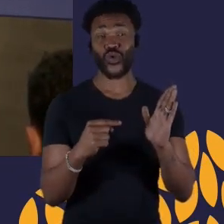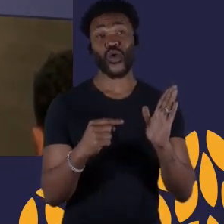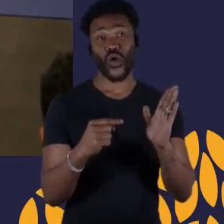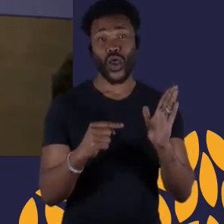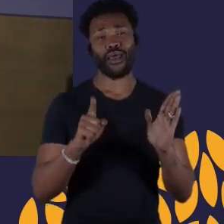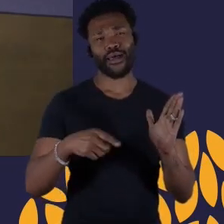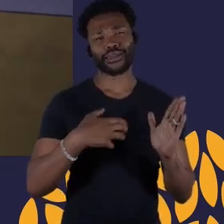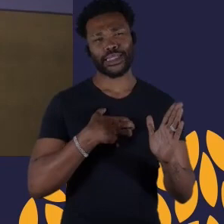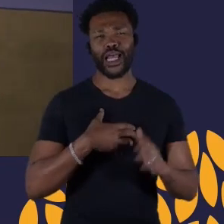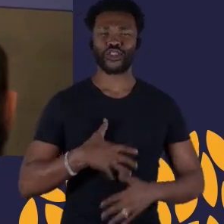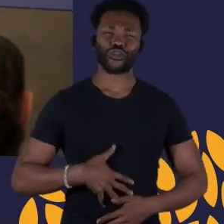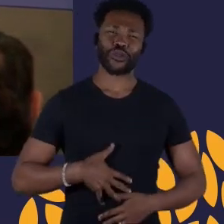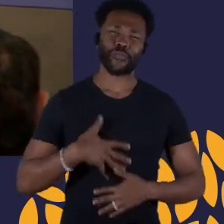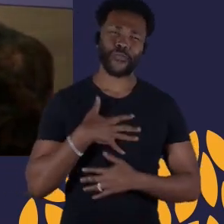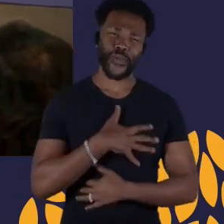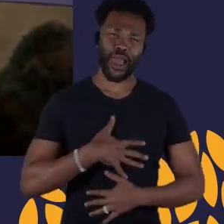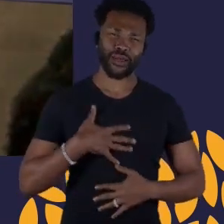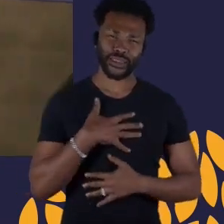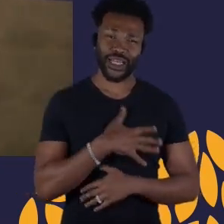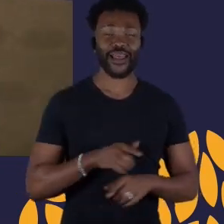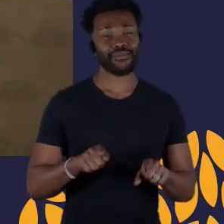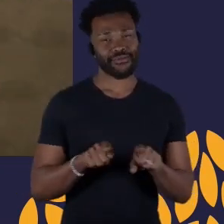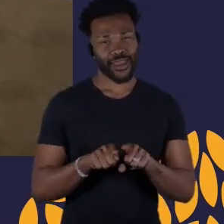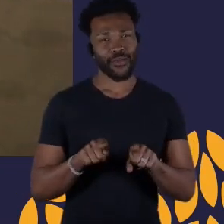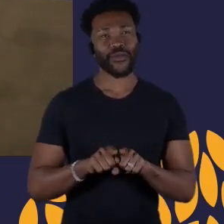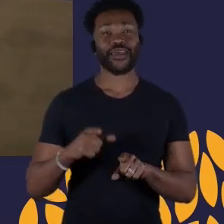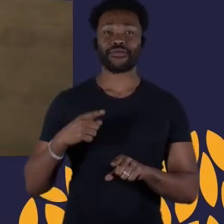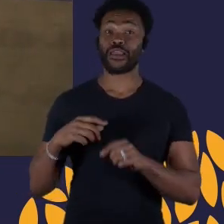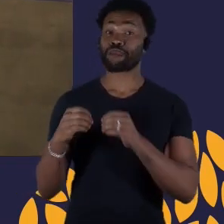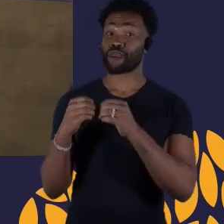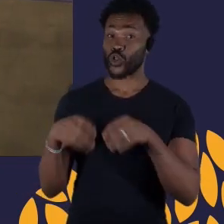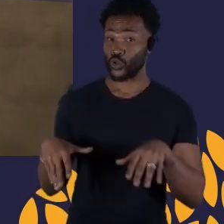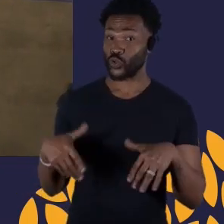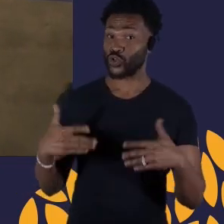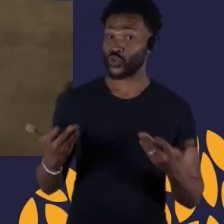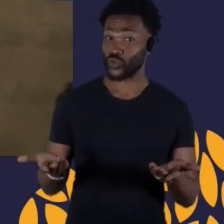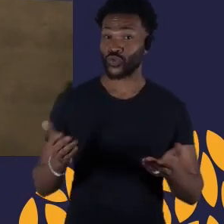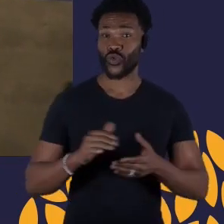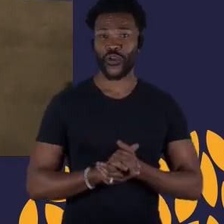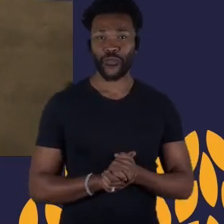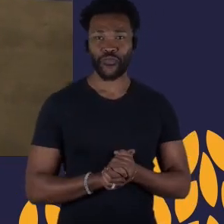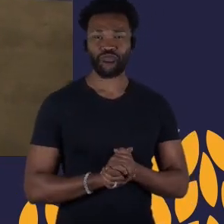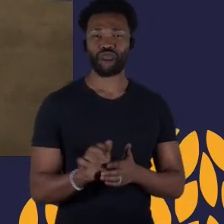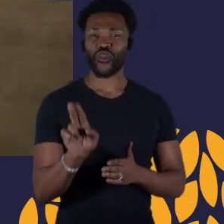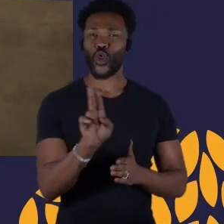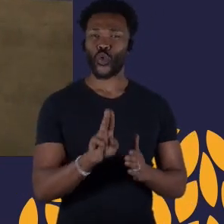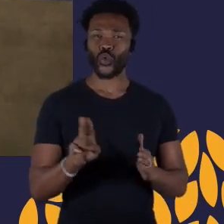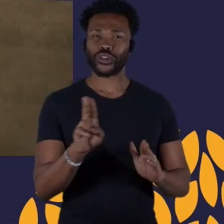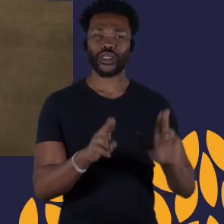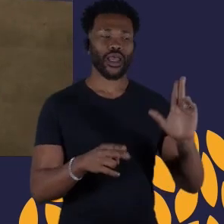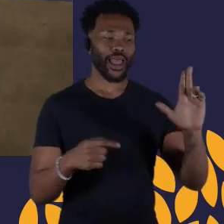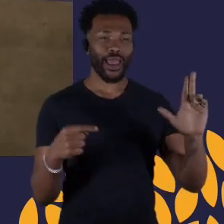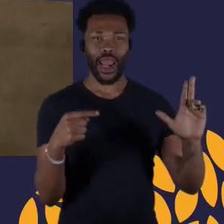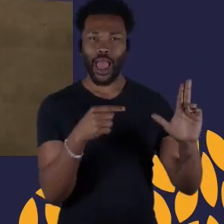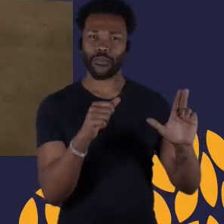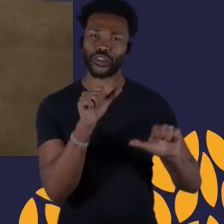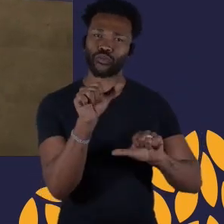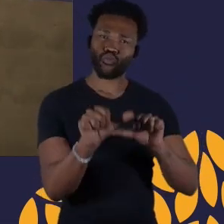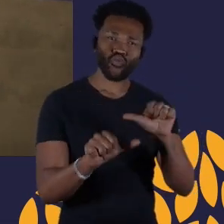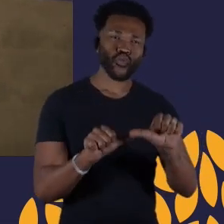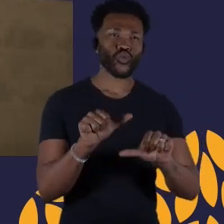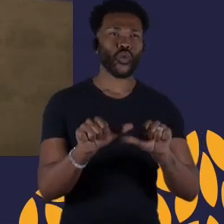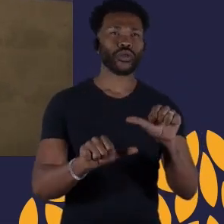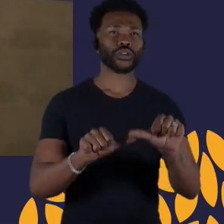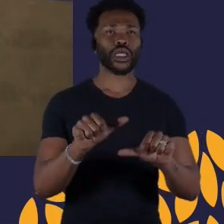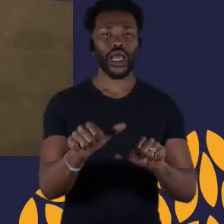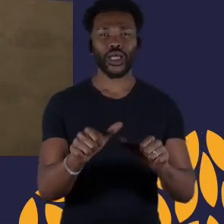são prazerosas, mas também fazem danos. Então, o uso da cannabis está mudando para uma coisa